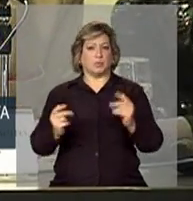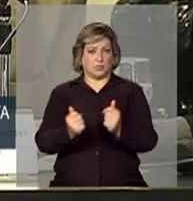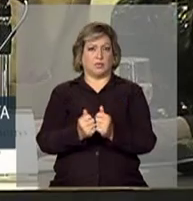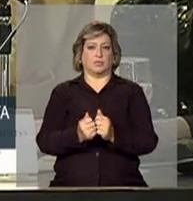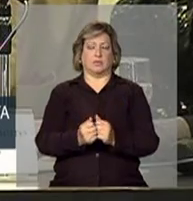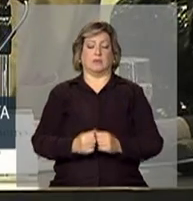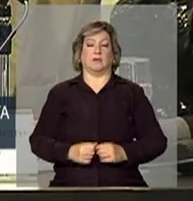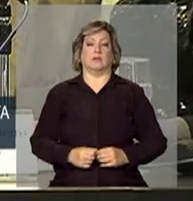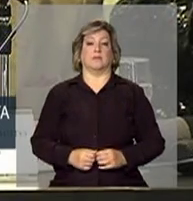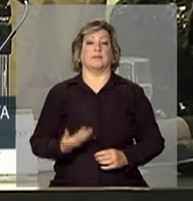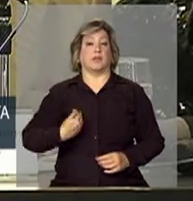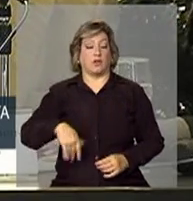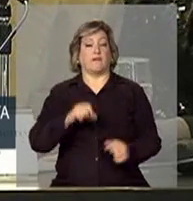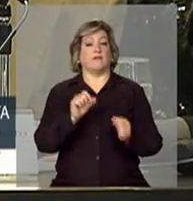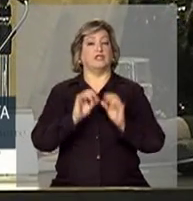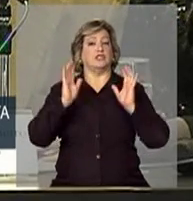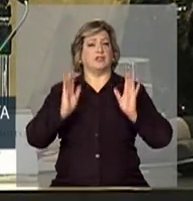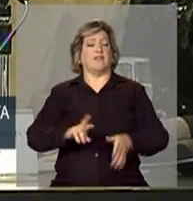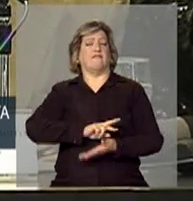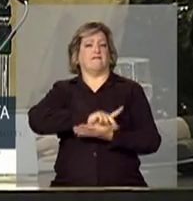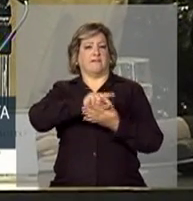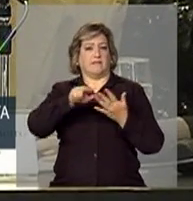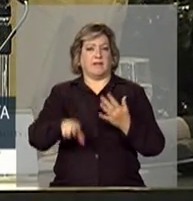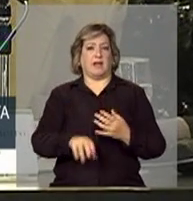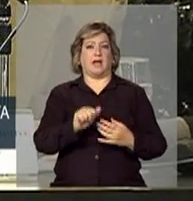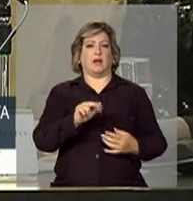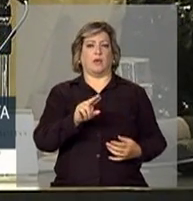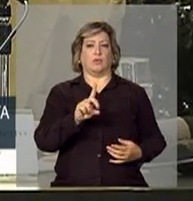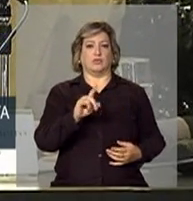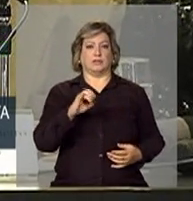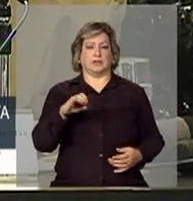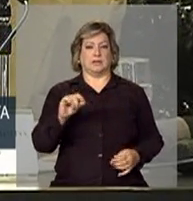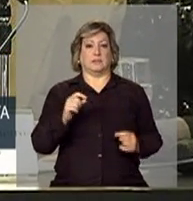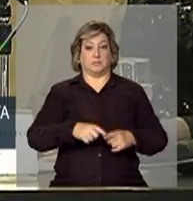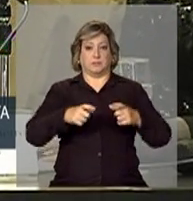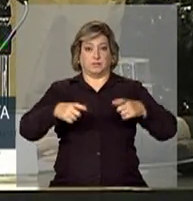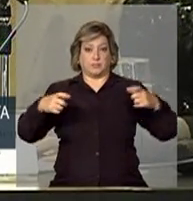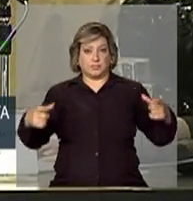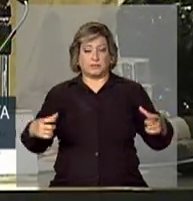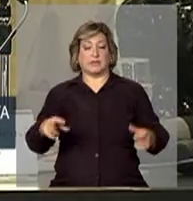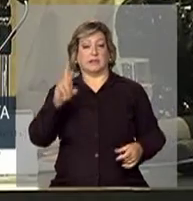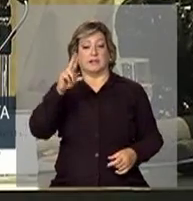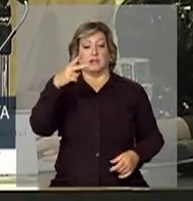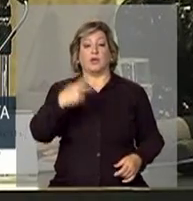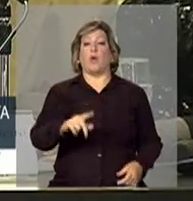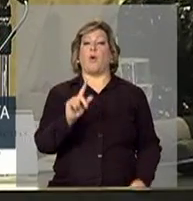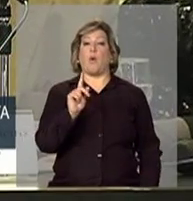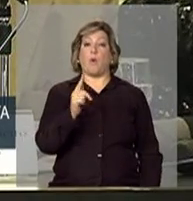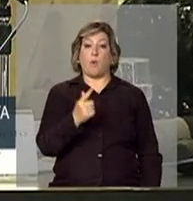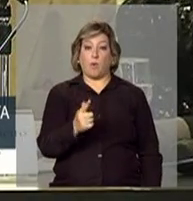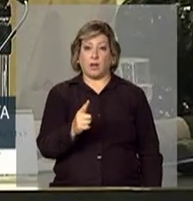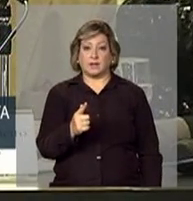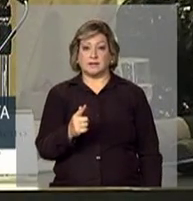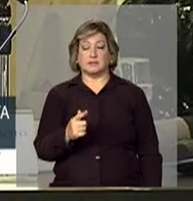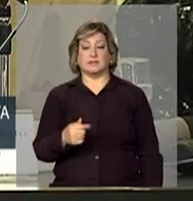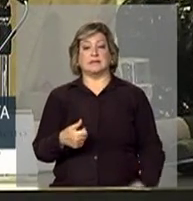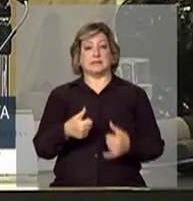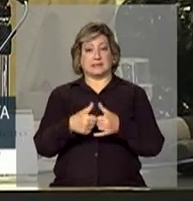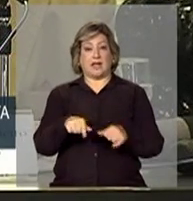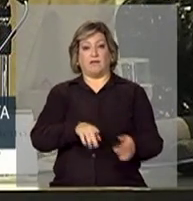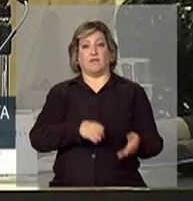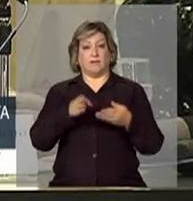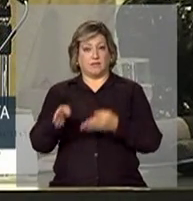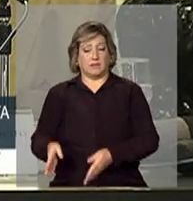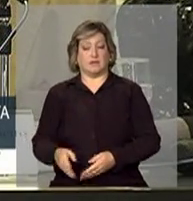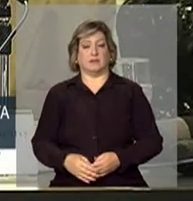nós fizemos várias audiências ampliadas em que representantes de Goiás estavam presentes